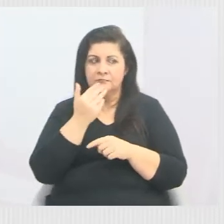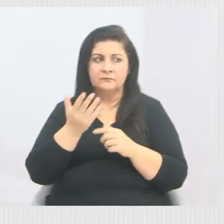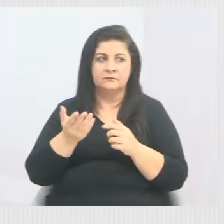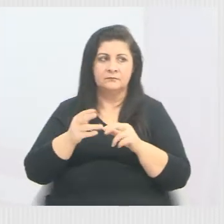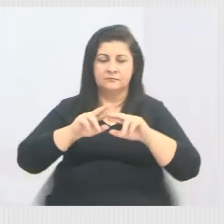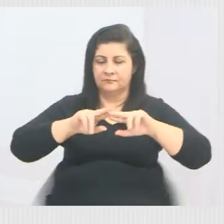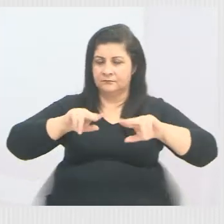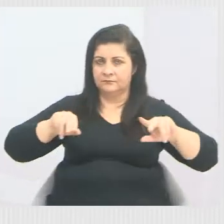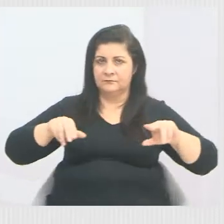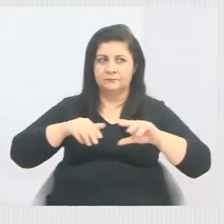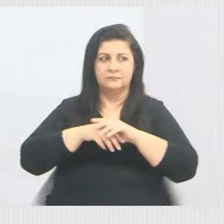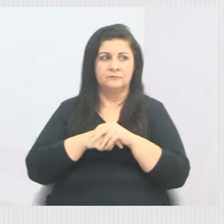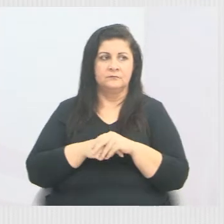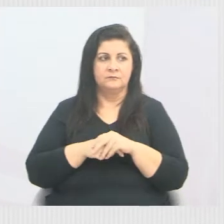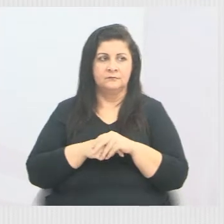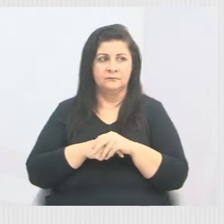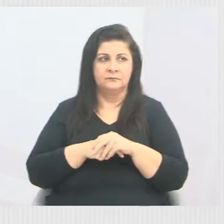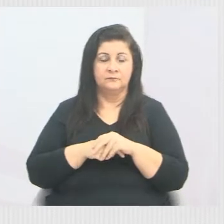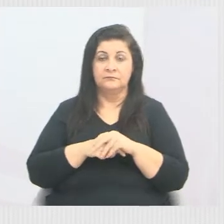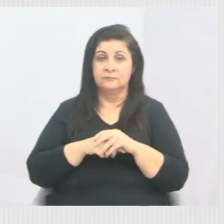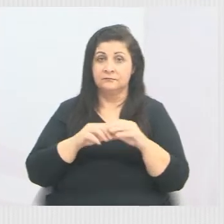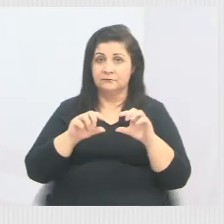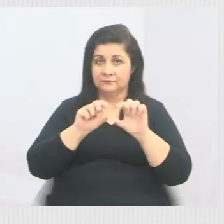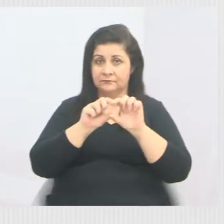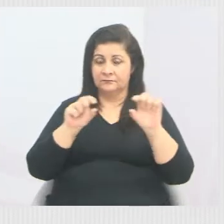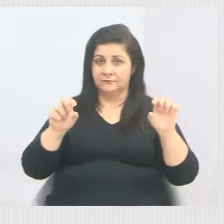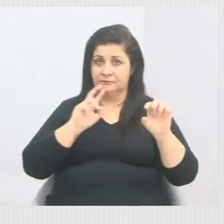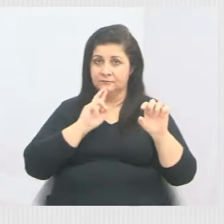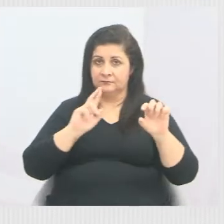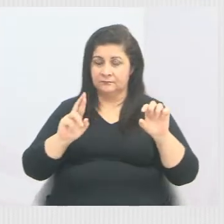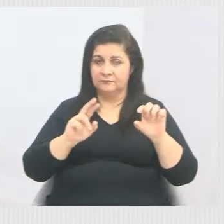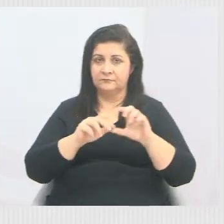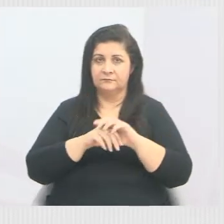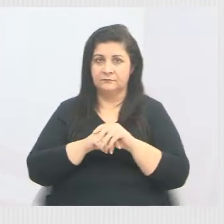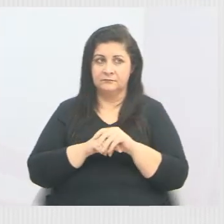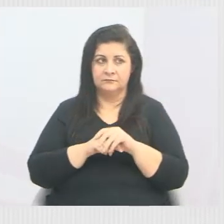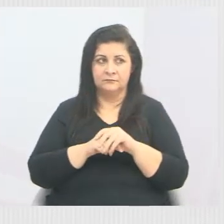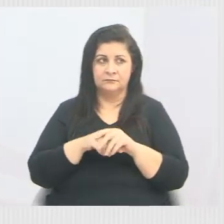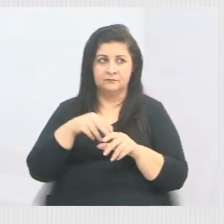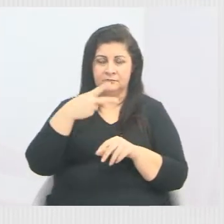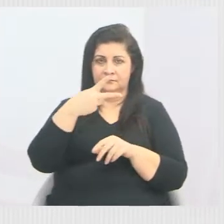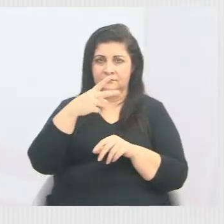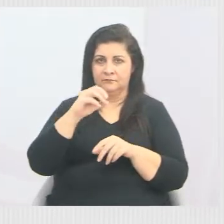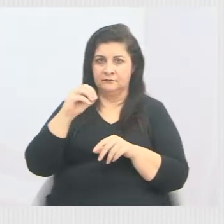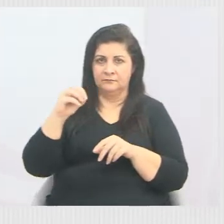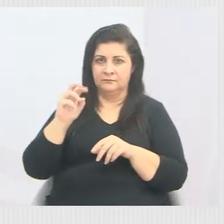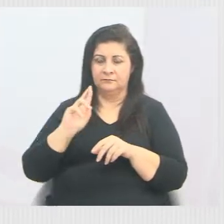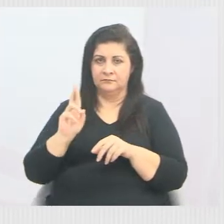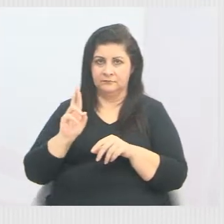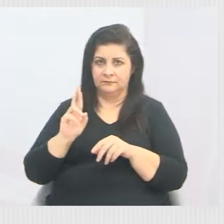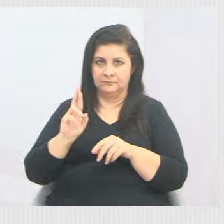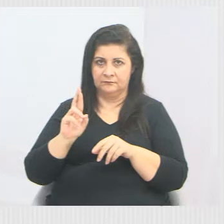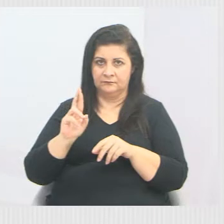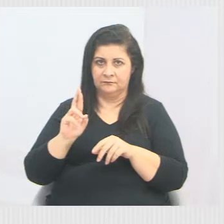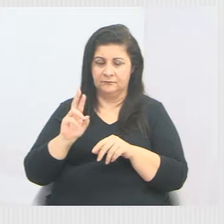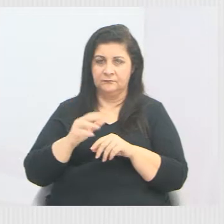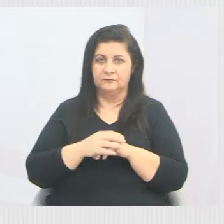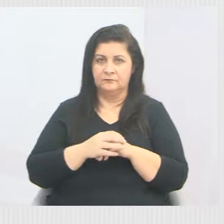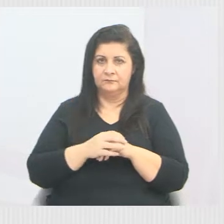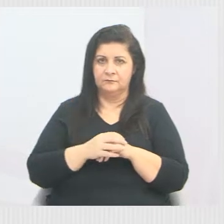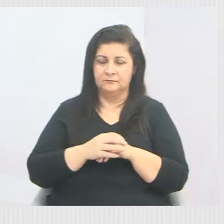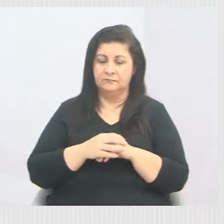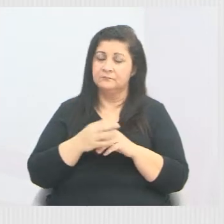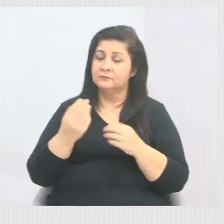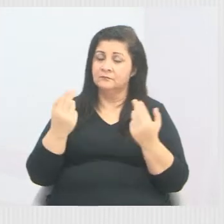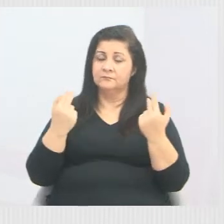outras despesas. Esse resultado, no exemplo aqui, R$200, ele mostra que este é o resultado primário. É assim